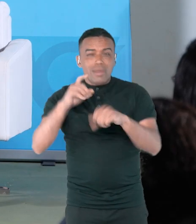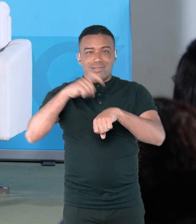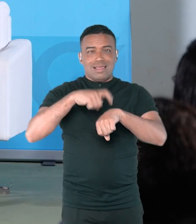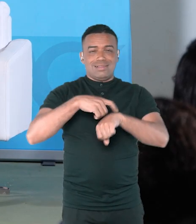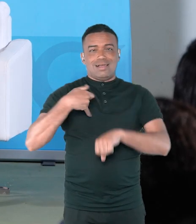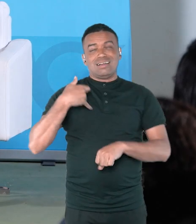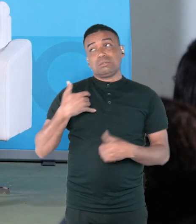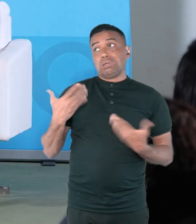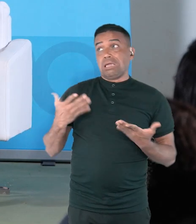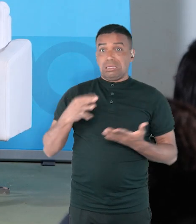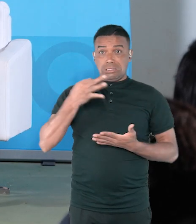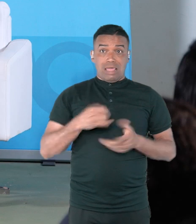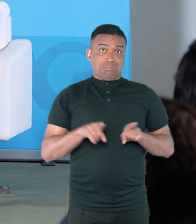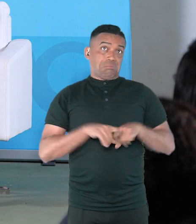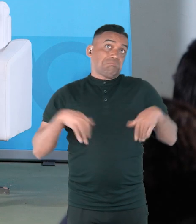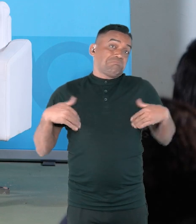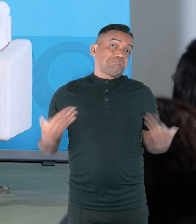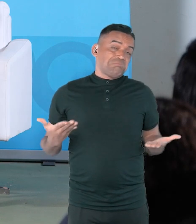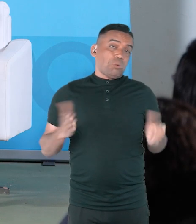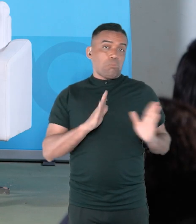hora... O que é a coisa certa também, né?